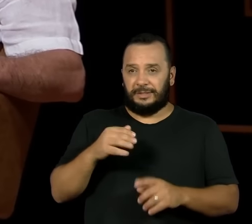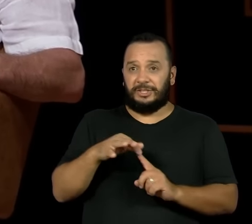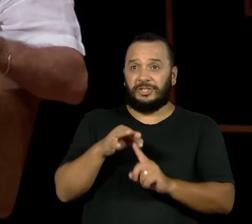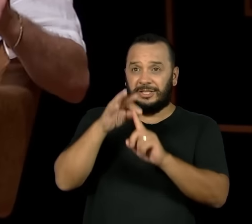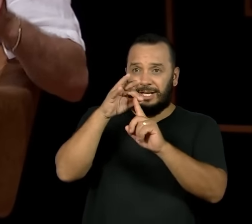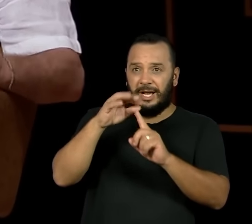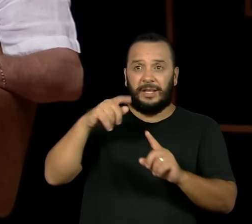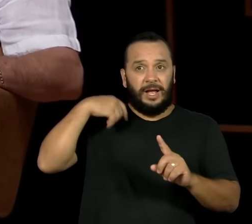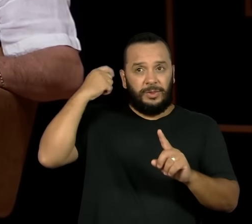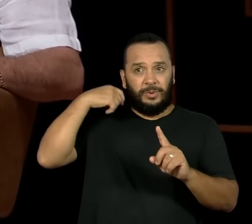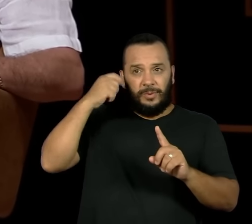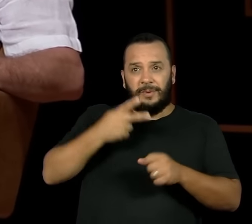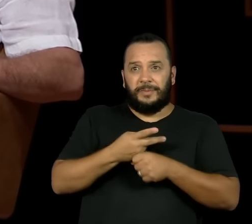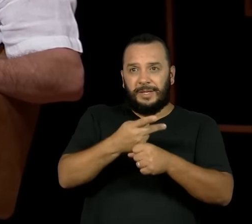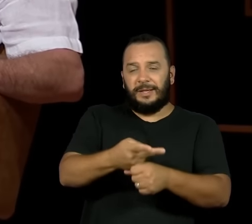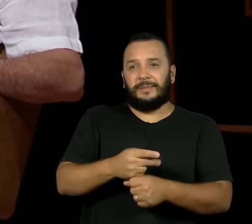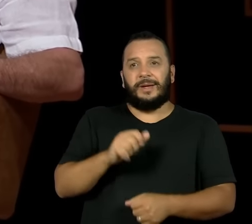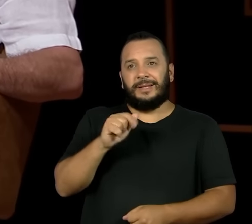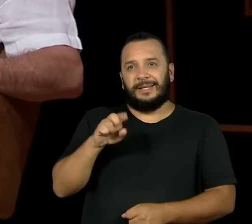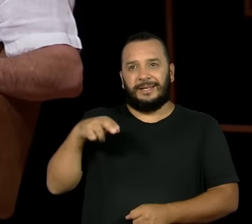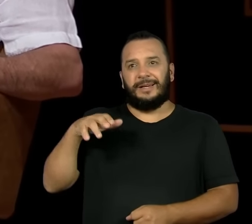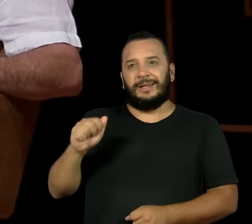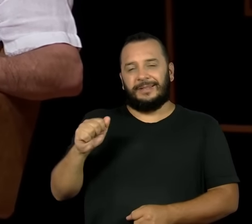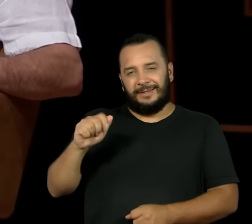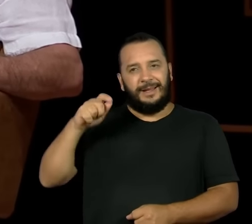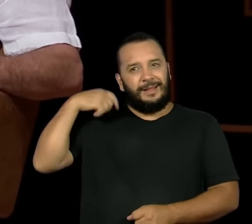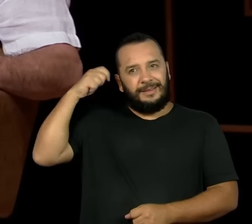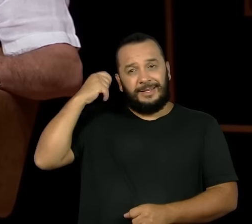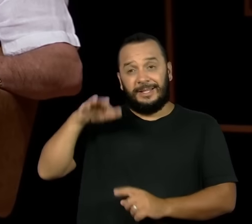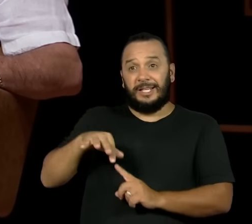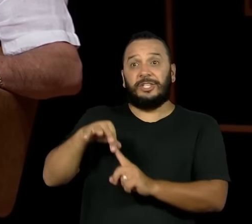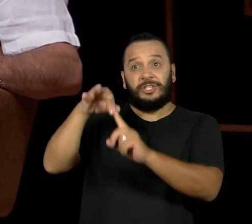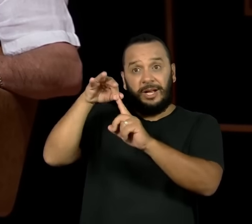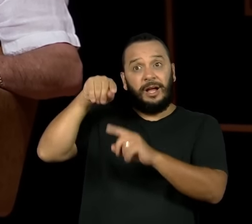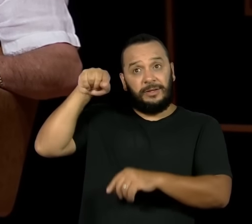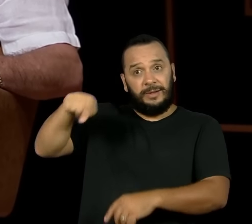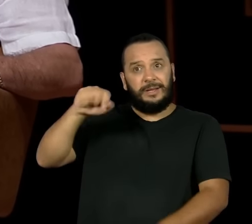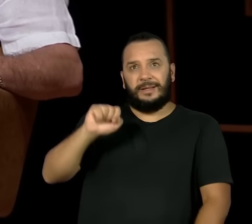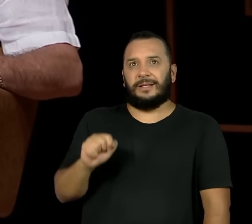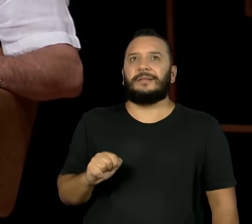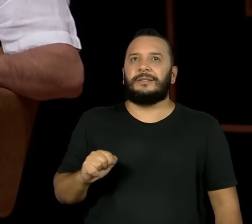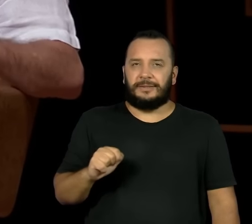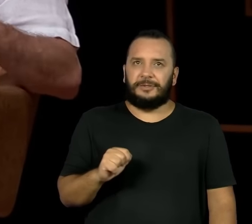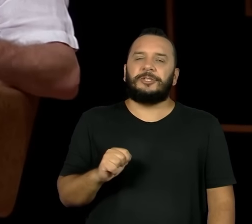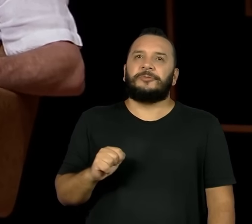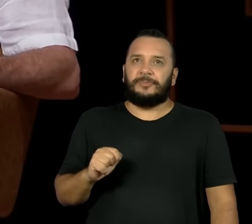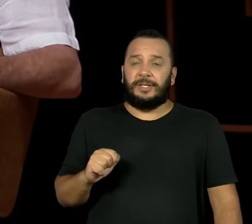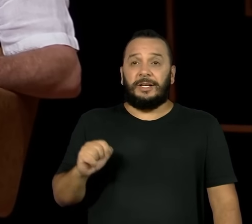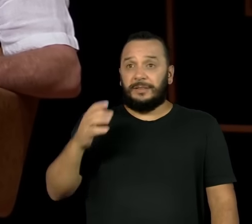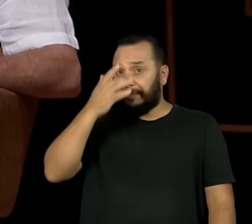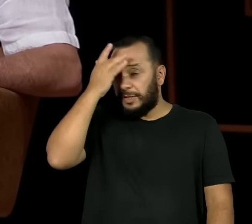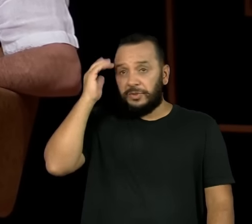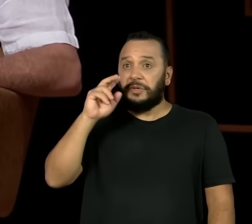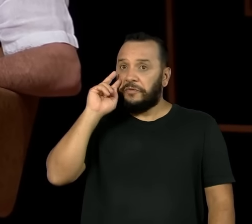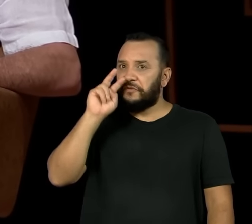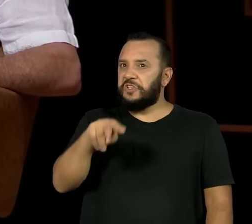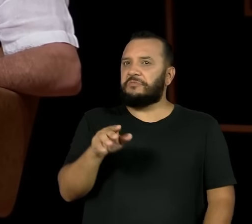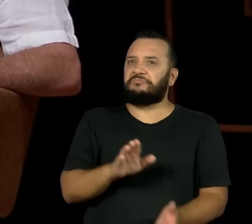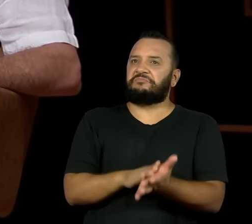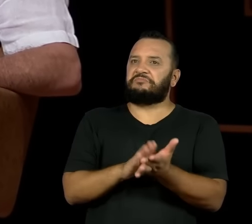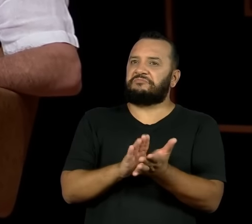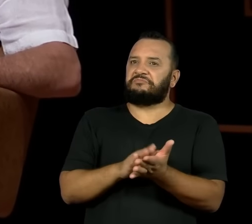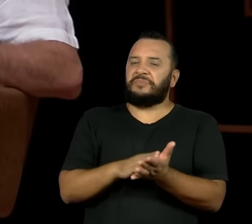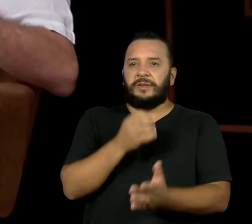como ator e a Adriana foi indicado como atriz então foi um trabalho também que que que a crítica recebeu muito bem